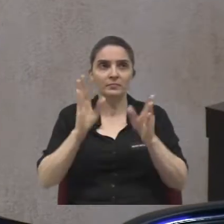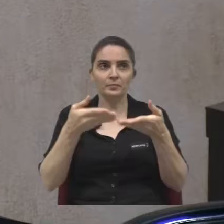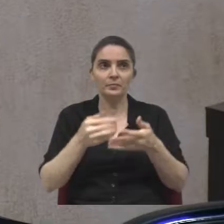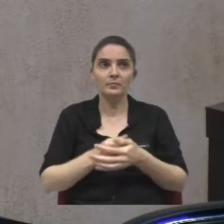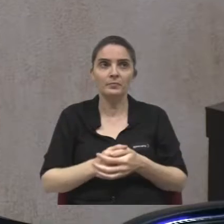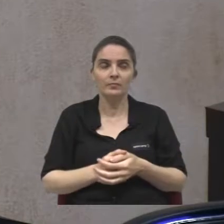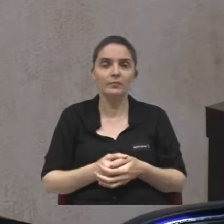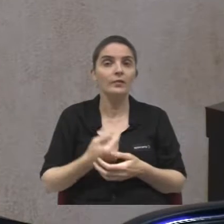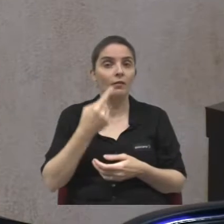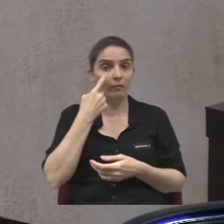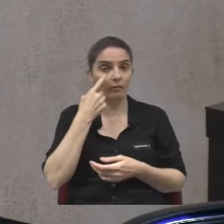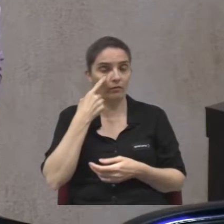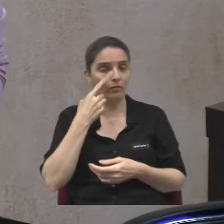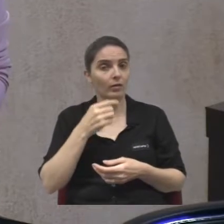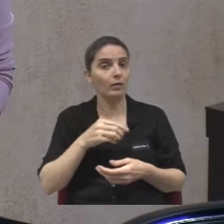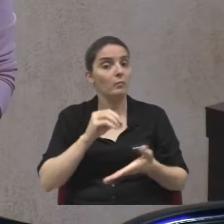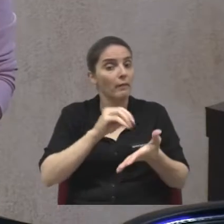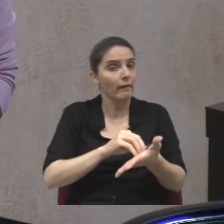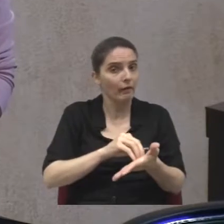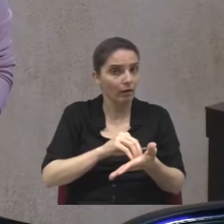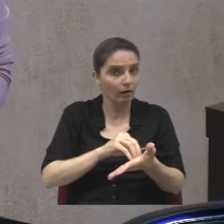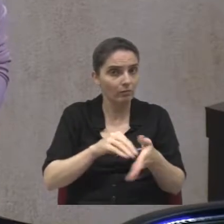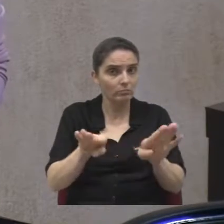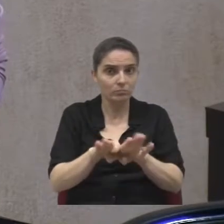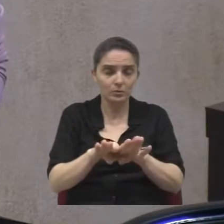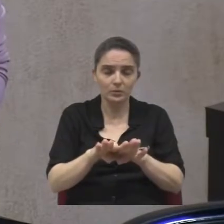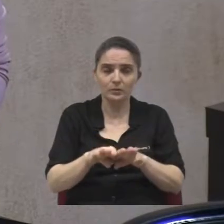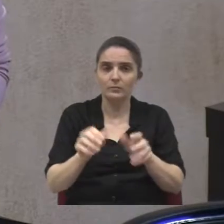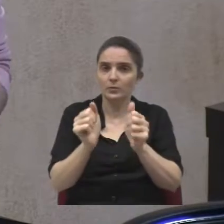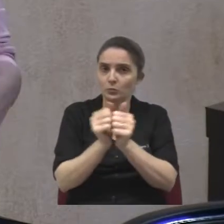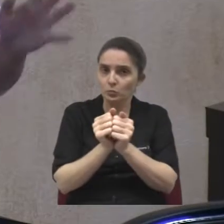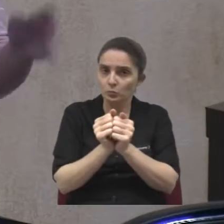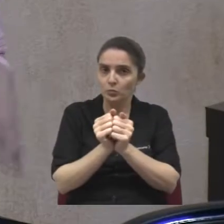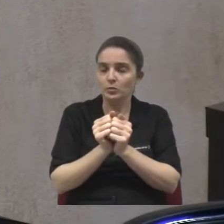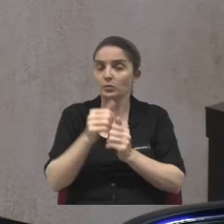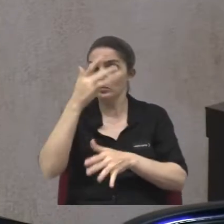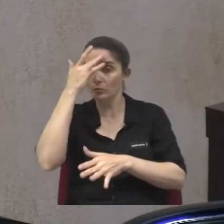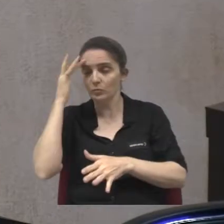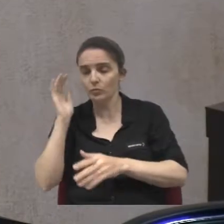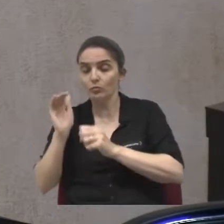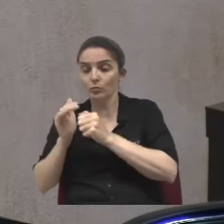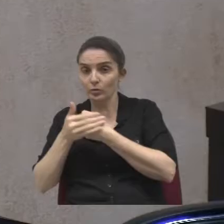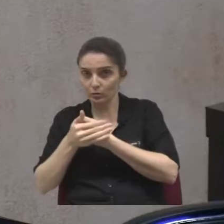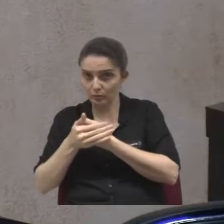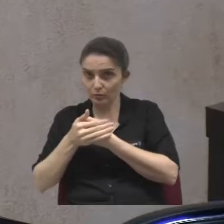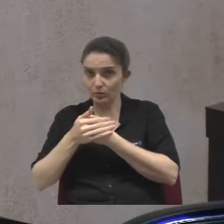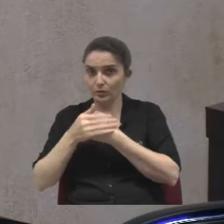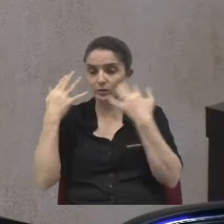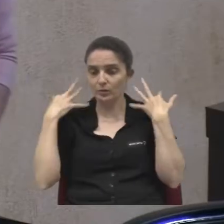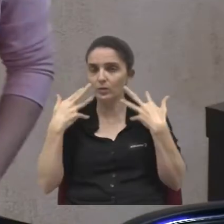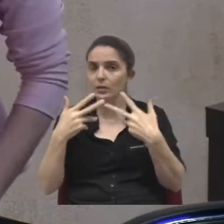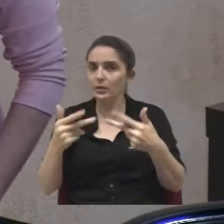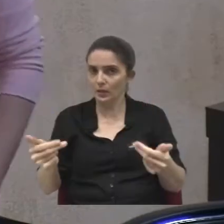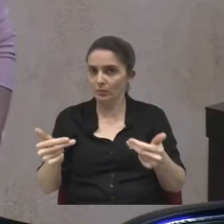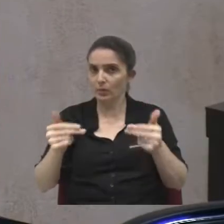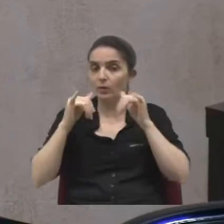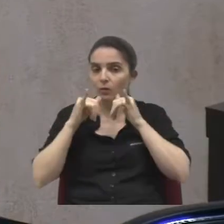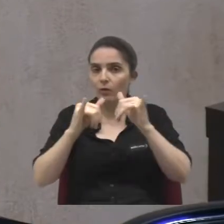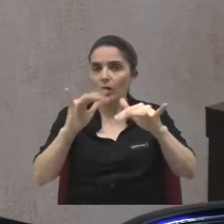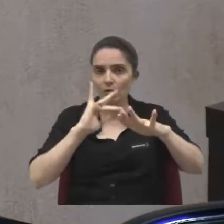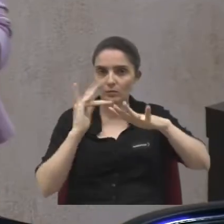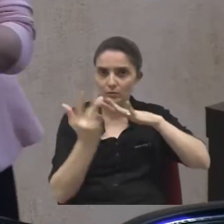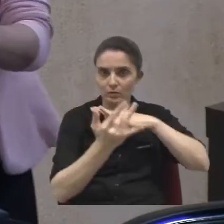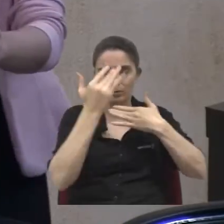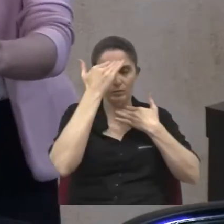e também consignar esses pedidos das protetoras dos animais que se manifestaram publicamente nas redes sociais. Obrigada.